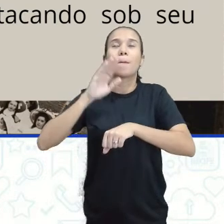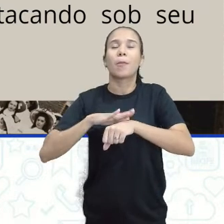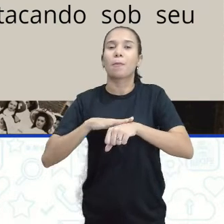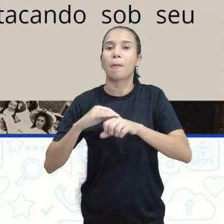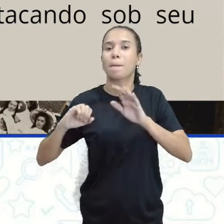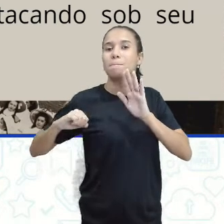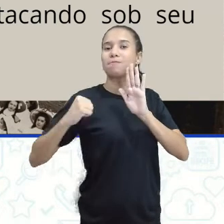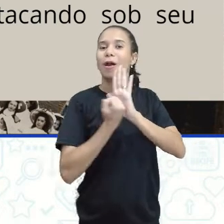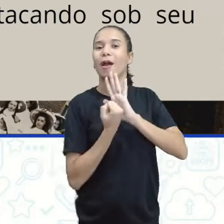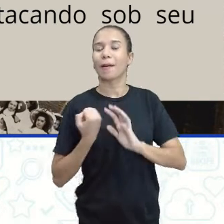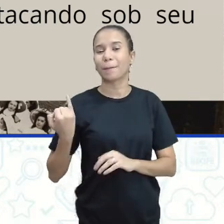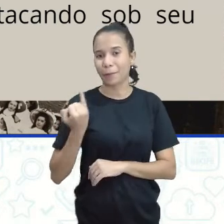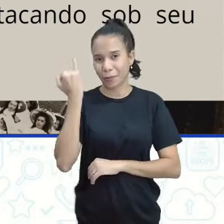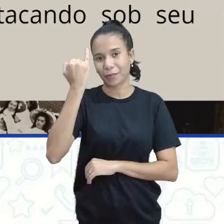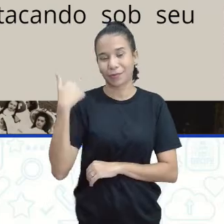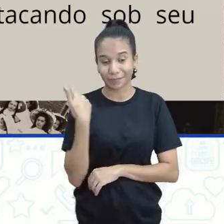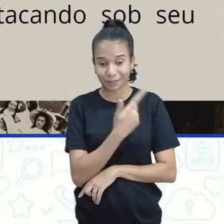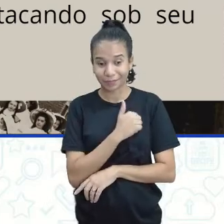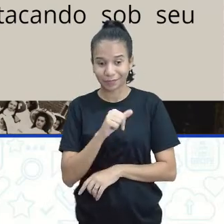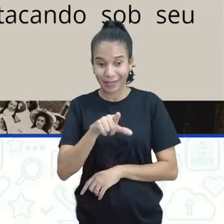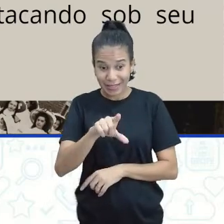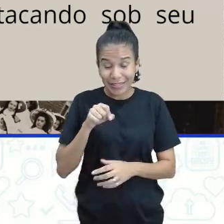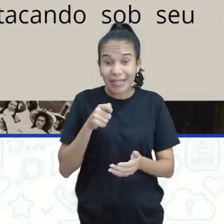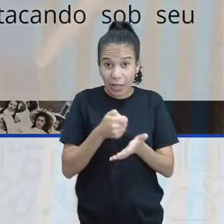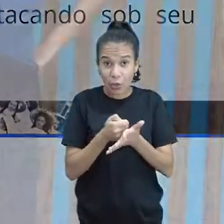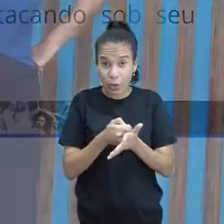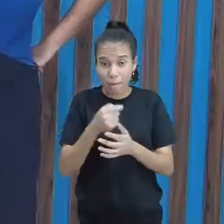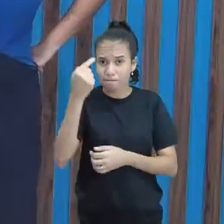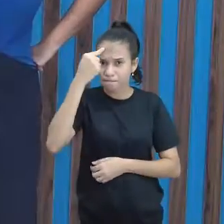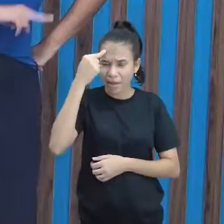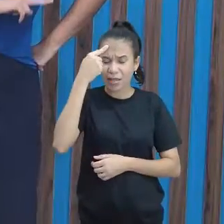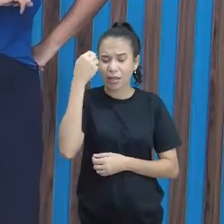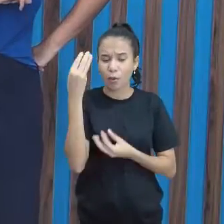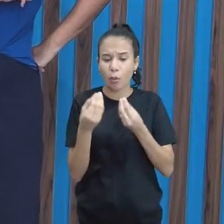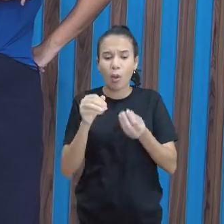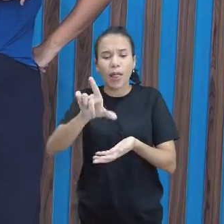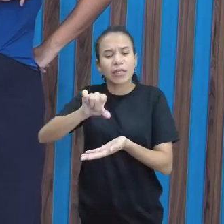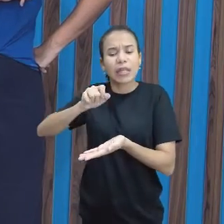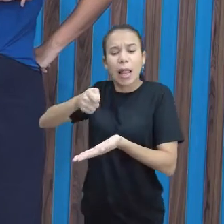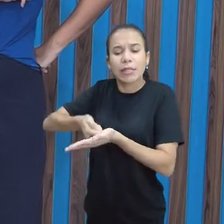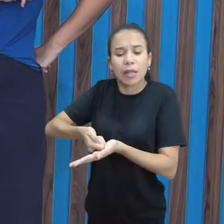ele seleciona, quando ele pensa, ele está o quê? Selecionando.